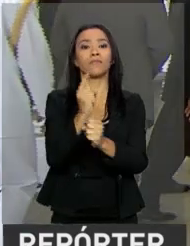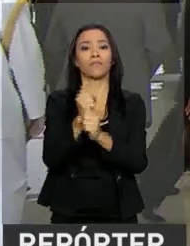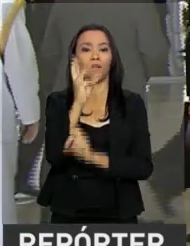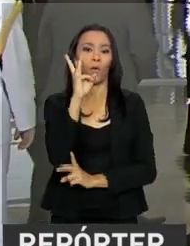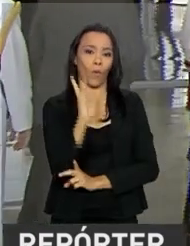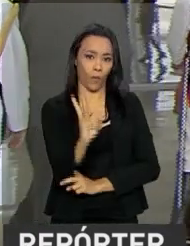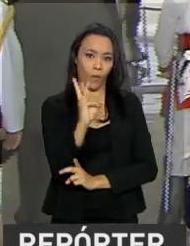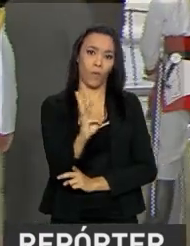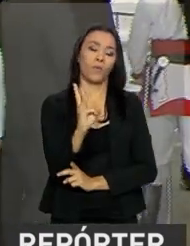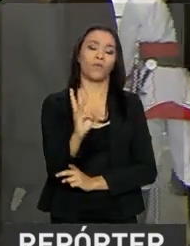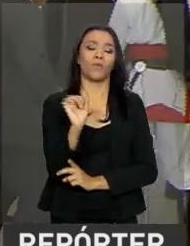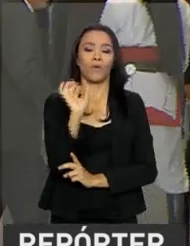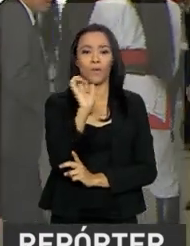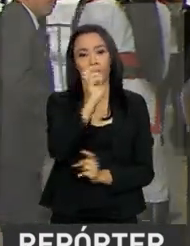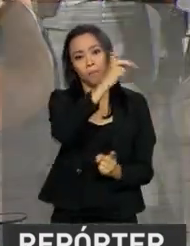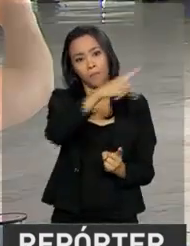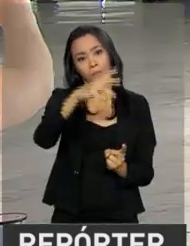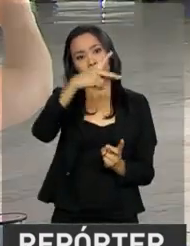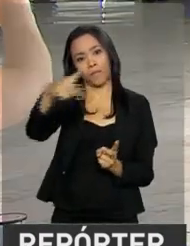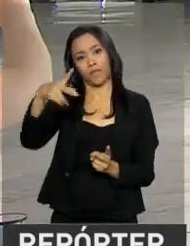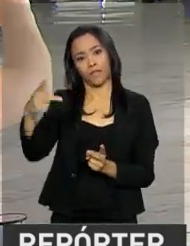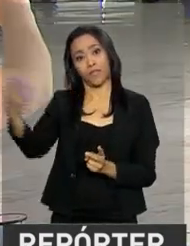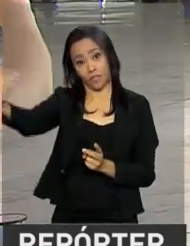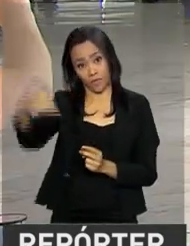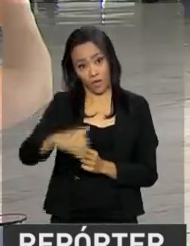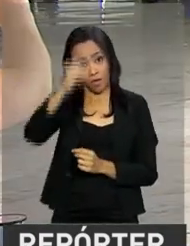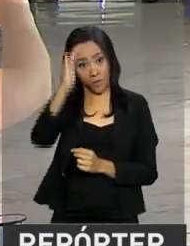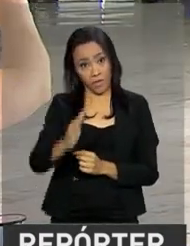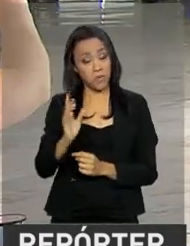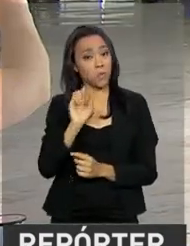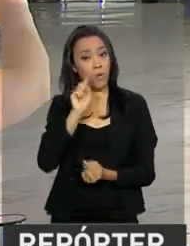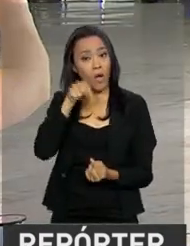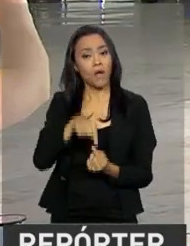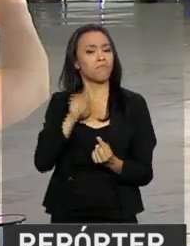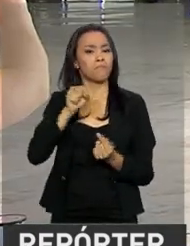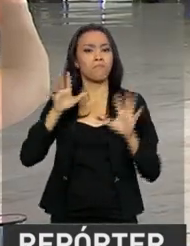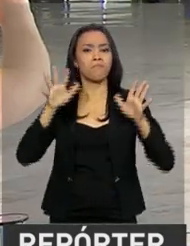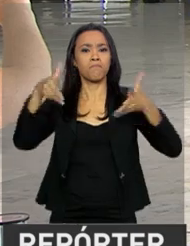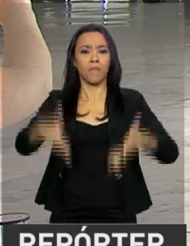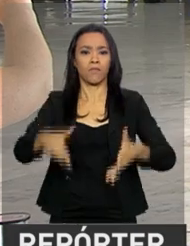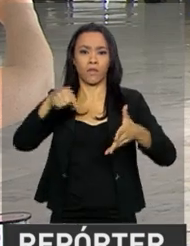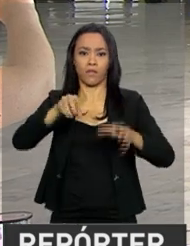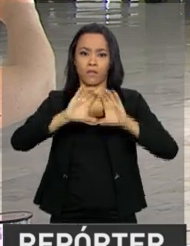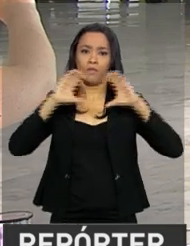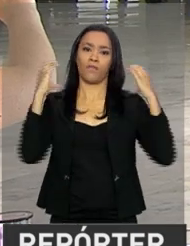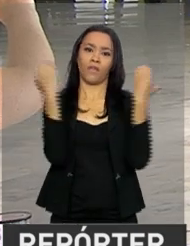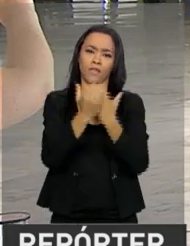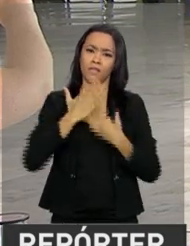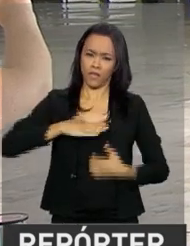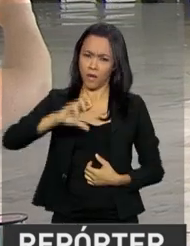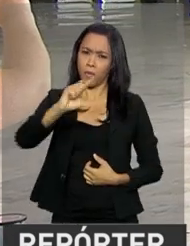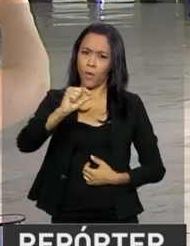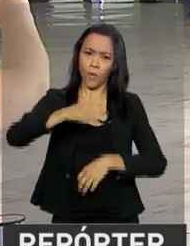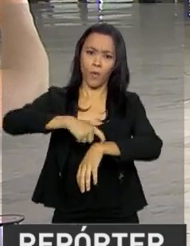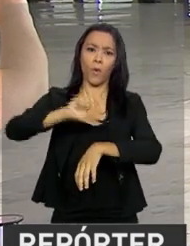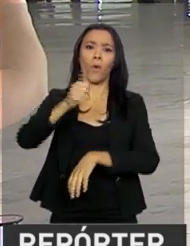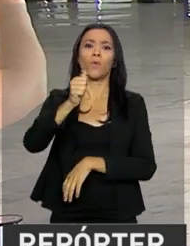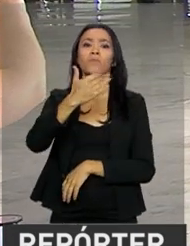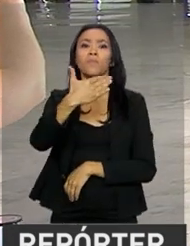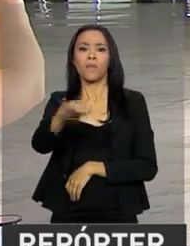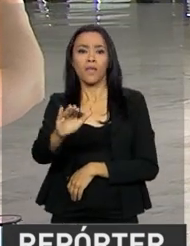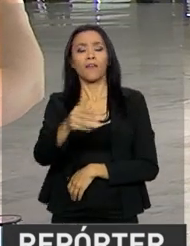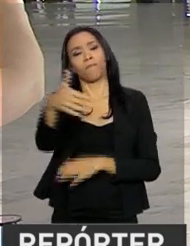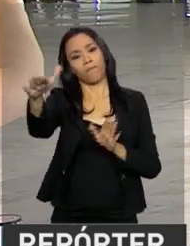com lideranças estrangeiras que vieram ao Brasil para participar dessa conferência. Daqui a pouco, a partir das 11h30, Michel Temer